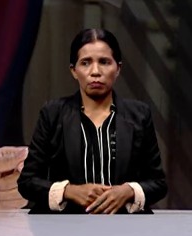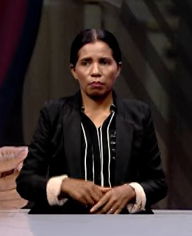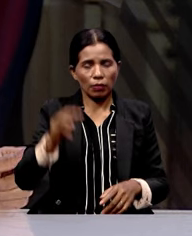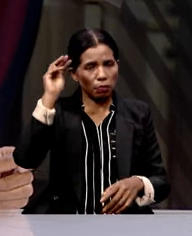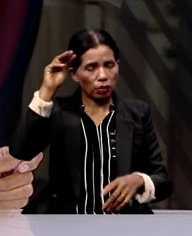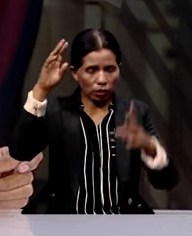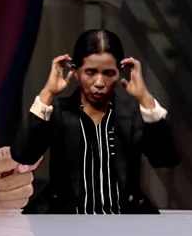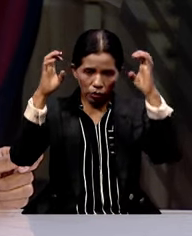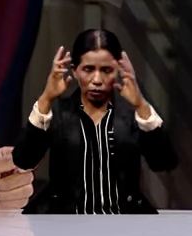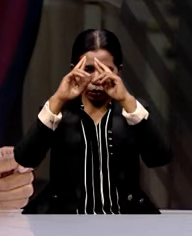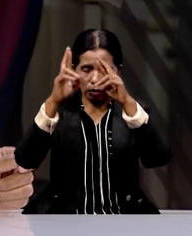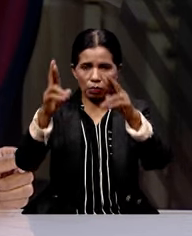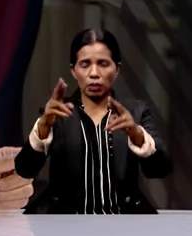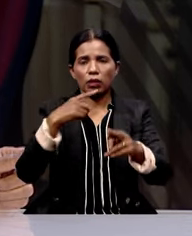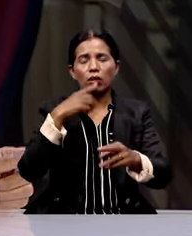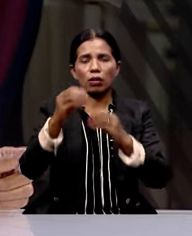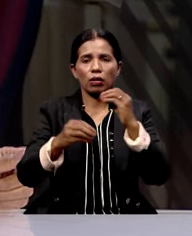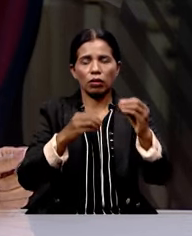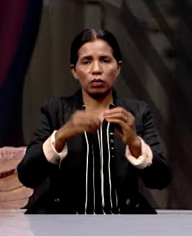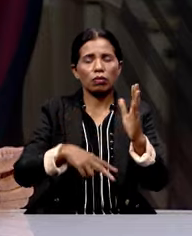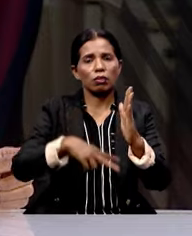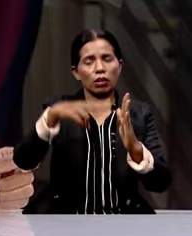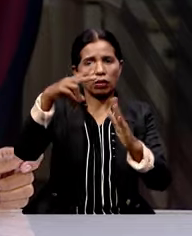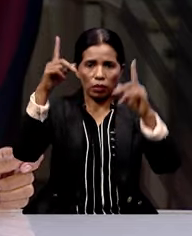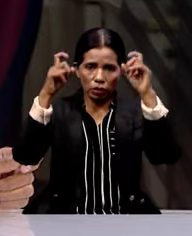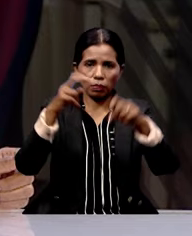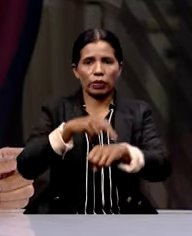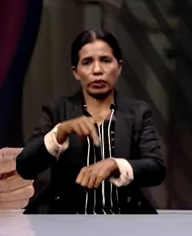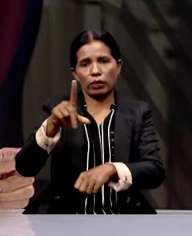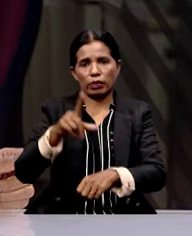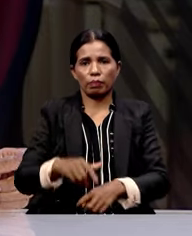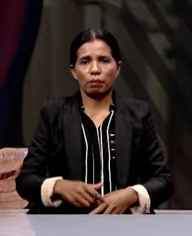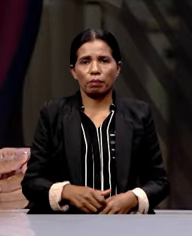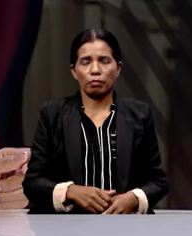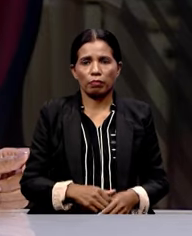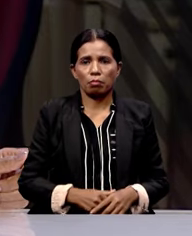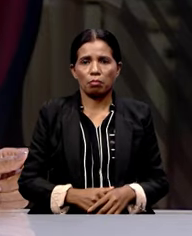Ministra da Educação rejeita a reclarificação com novo valor médio do Exame Nacional.